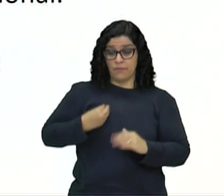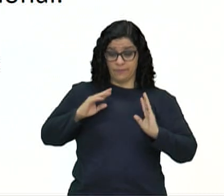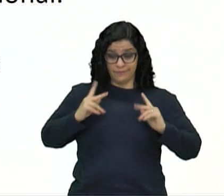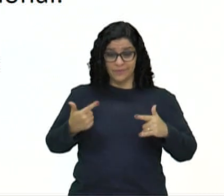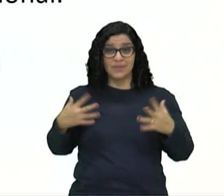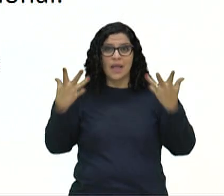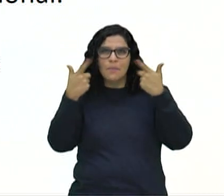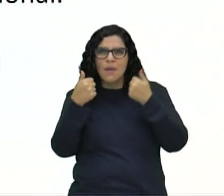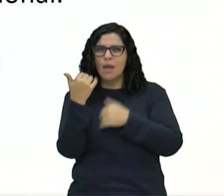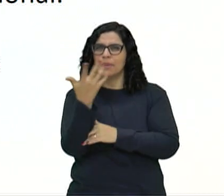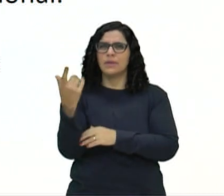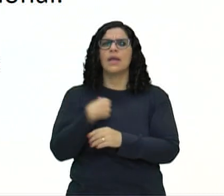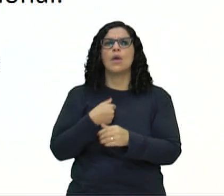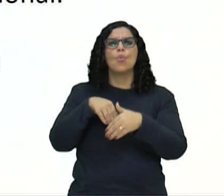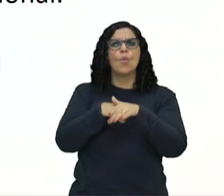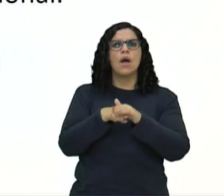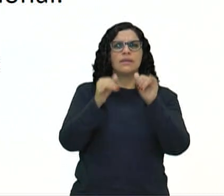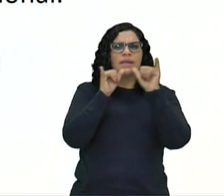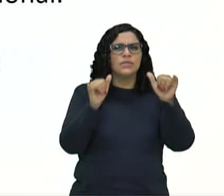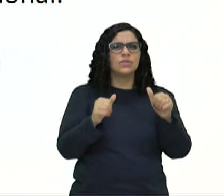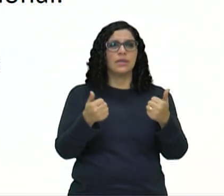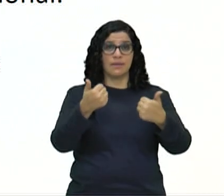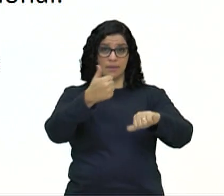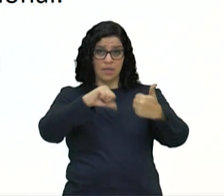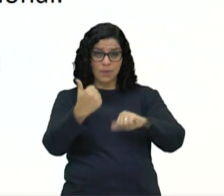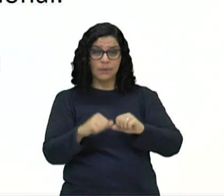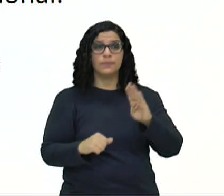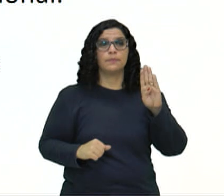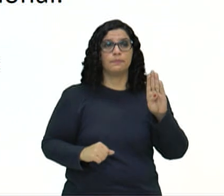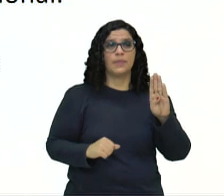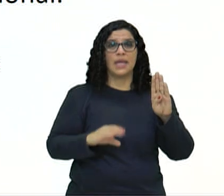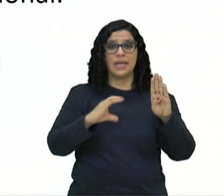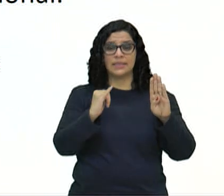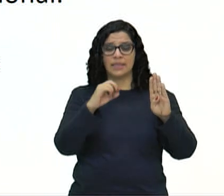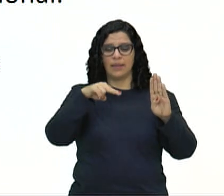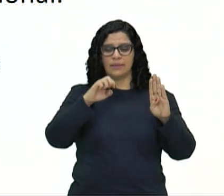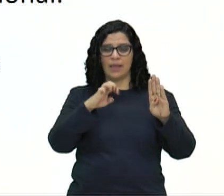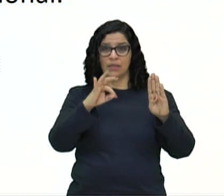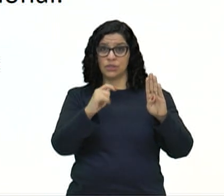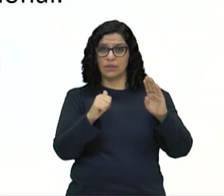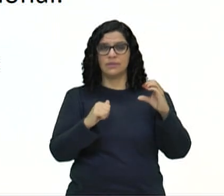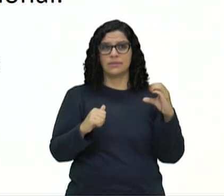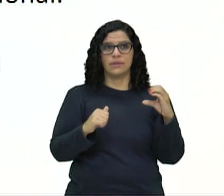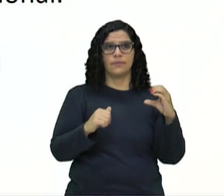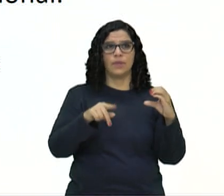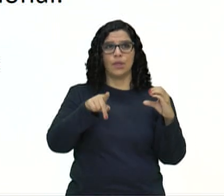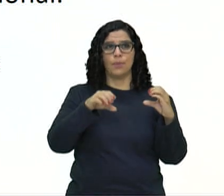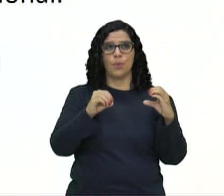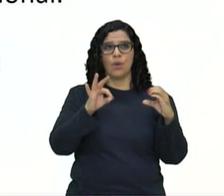forma de energia. Letra A, química. B, cinética. C,